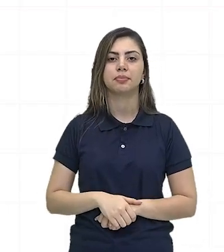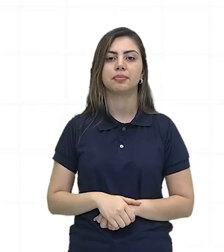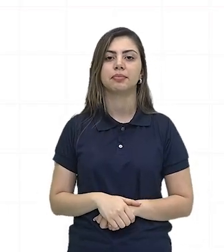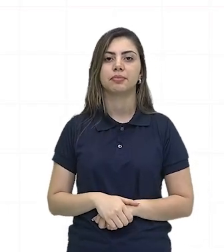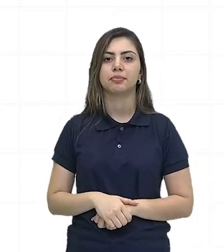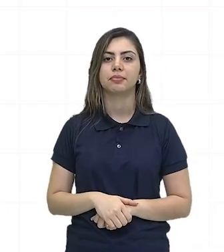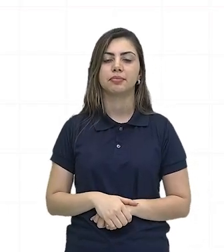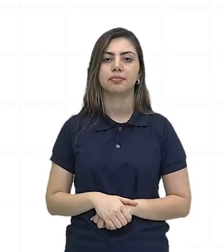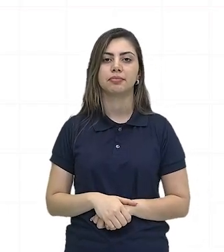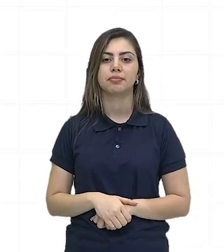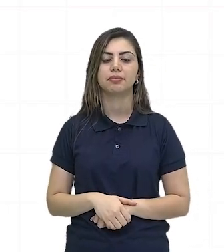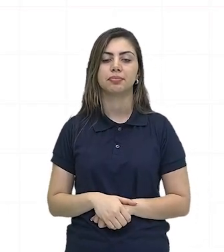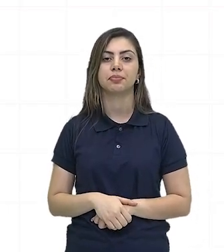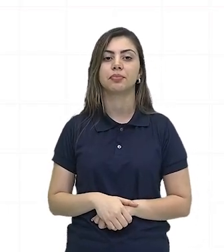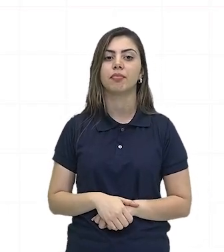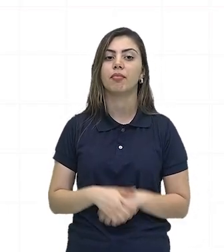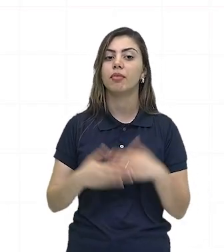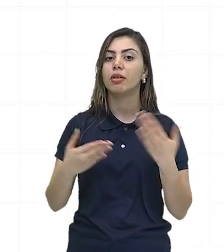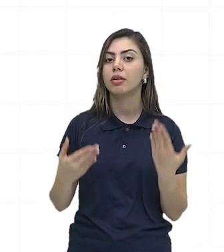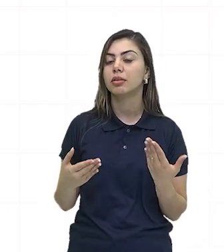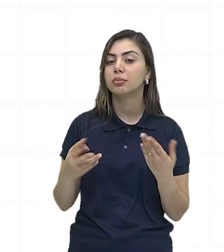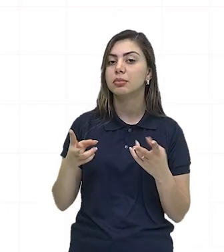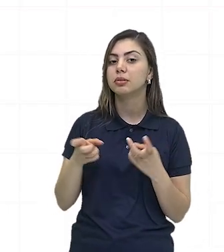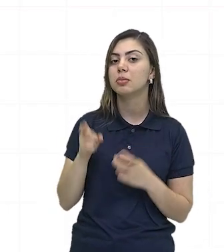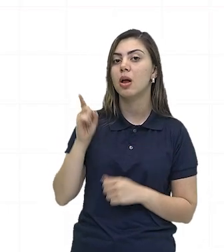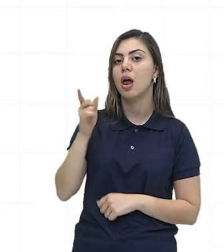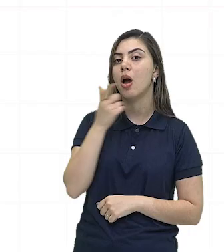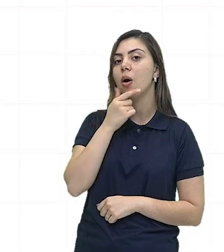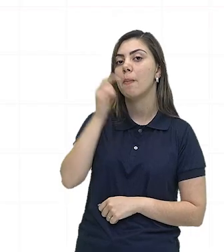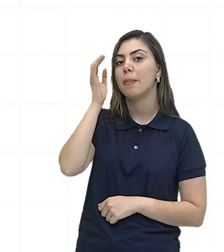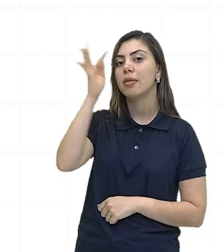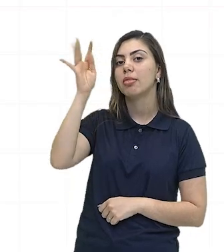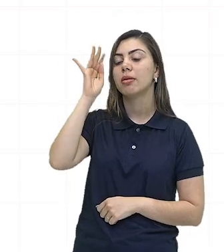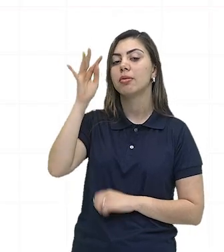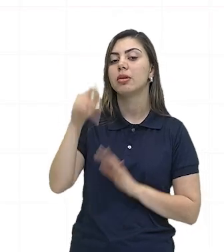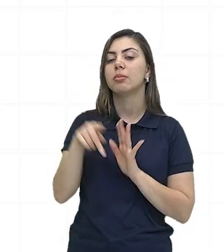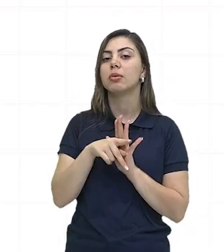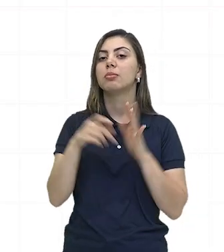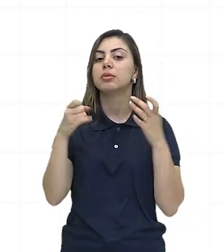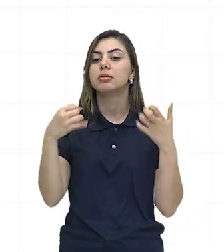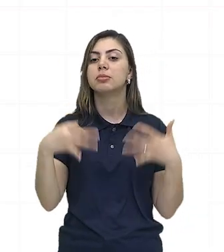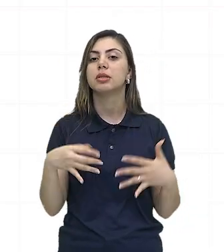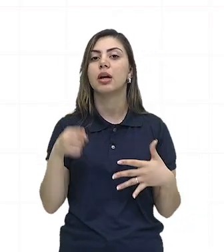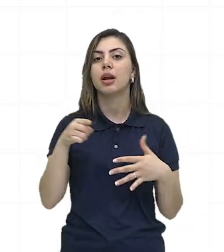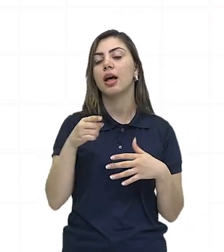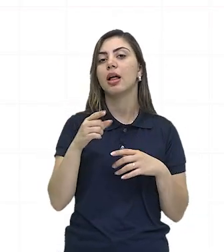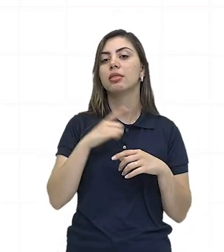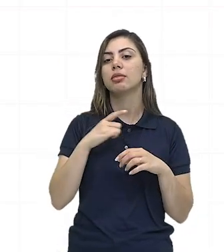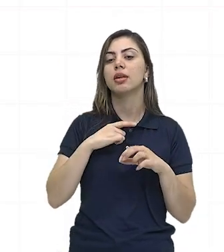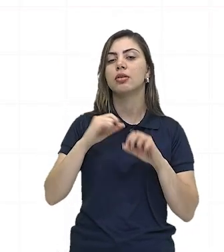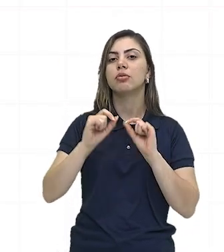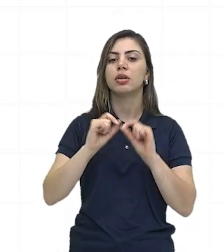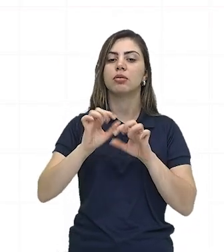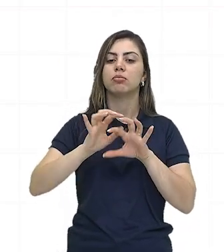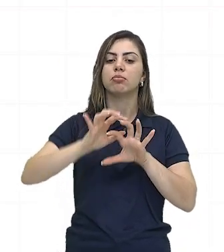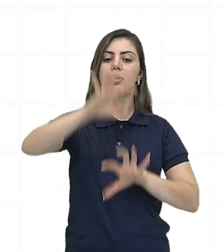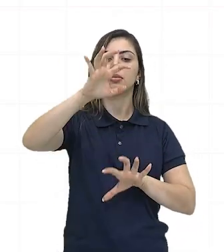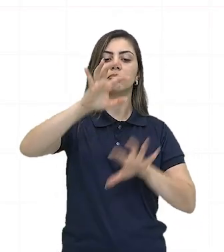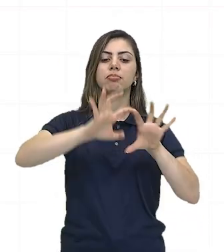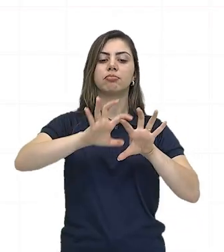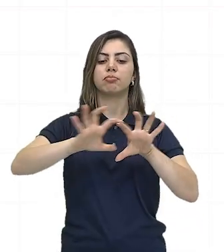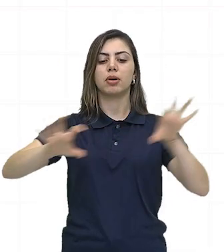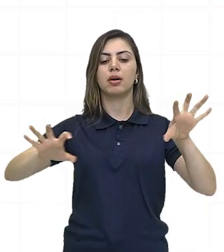Então, os continentes, de acordo com a teoria de Wegener, eles continuavam se movimentando